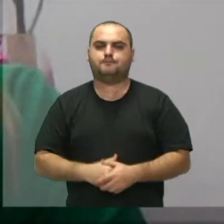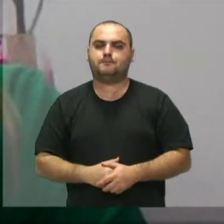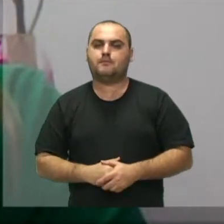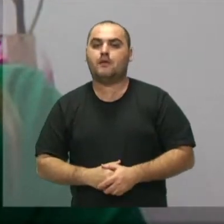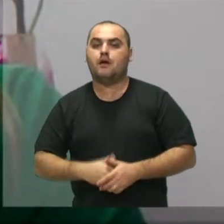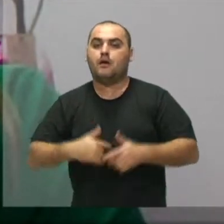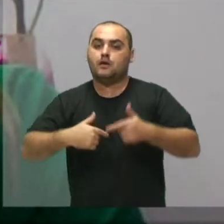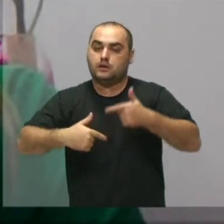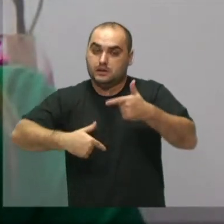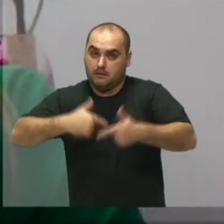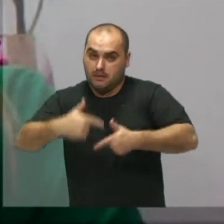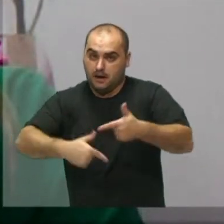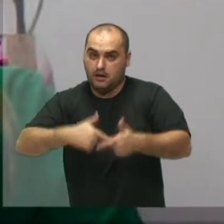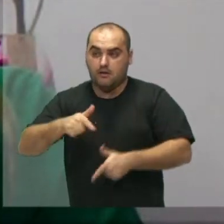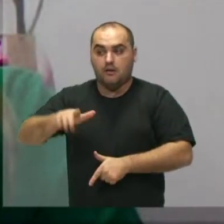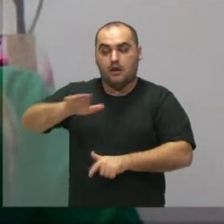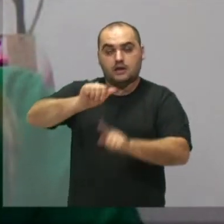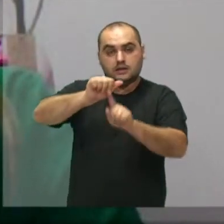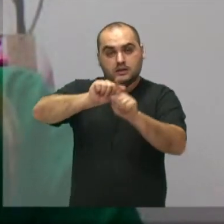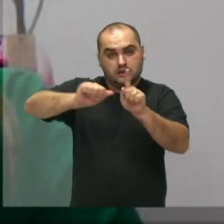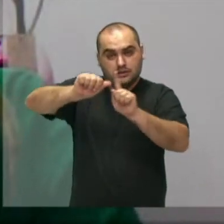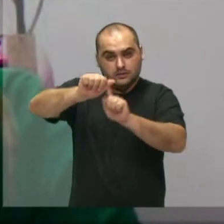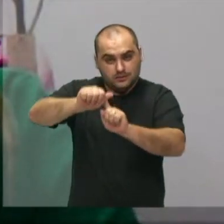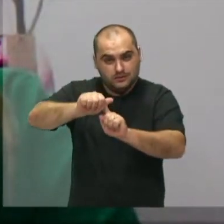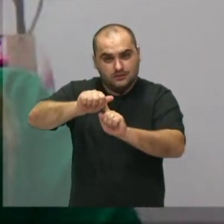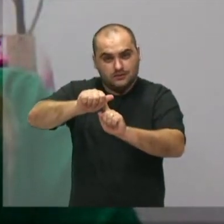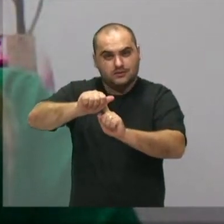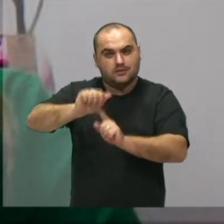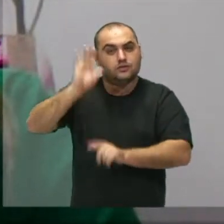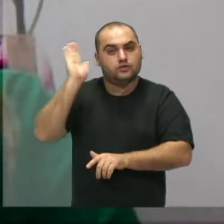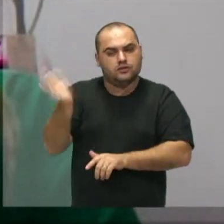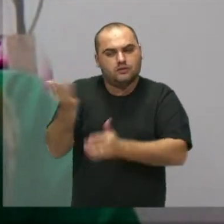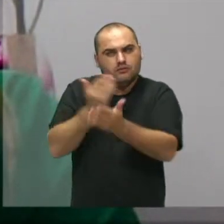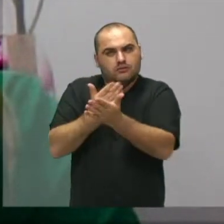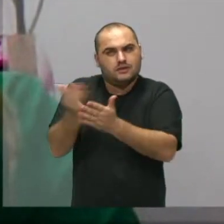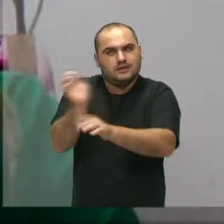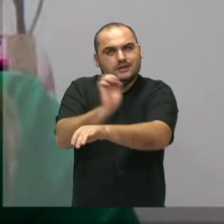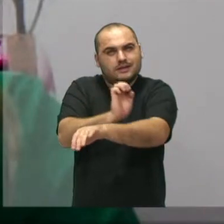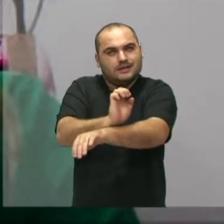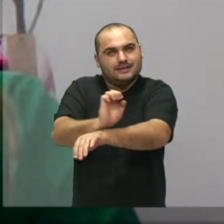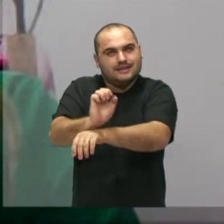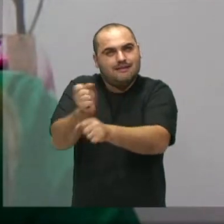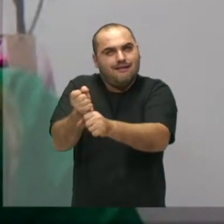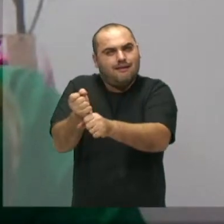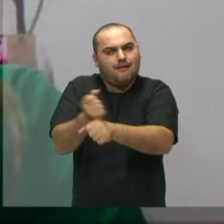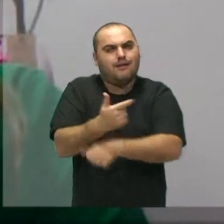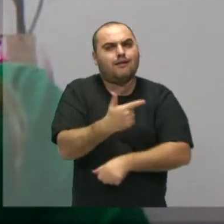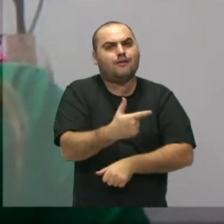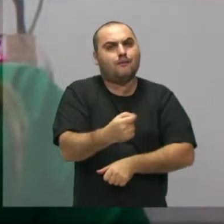eu trabalho, na verdade, na assistência social. Eu comecei como estagiária em 2005